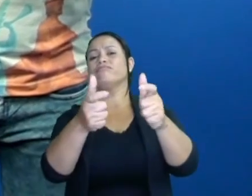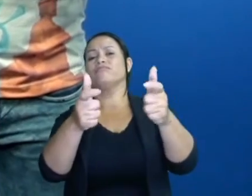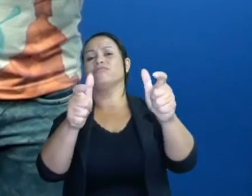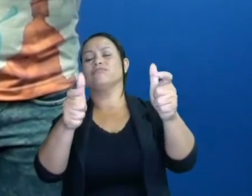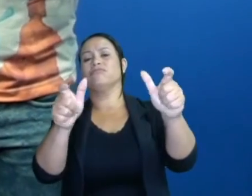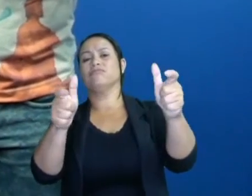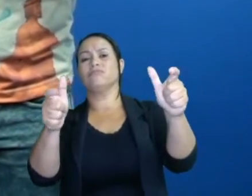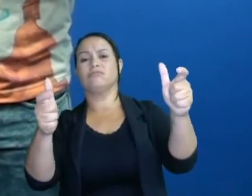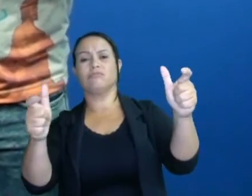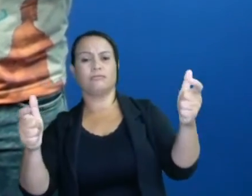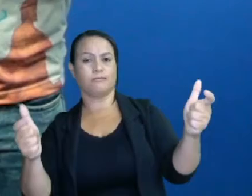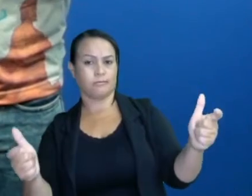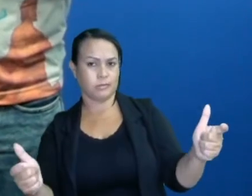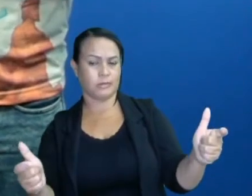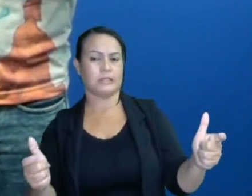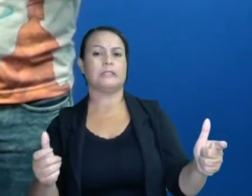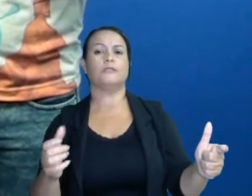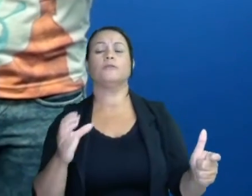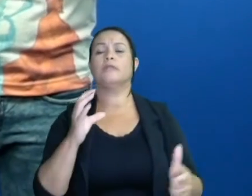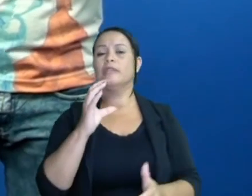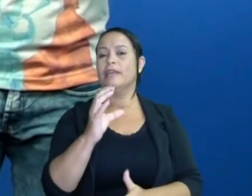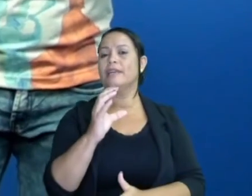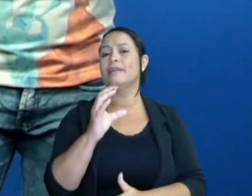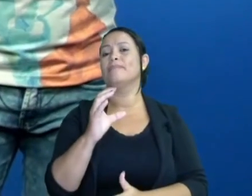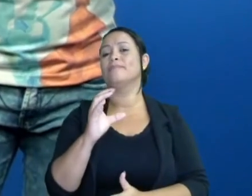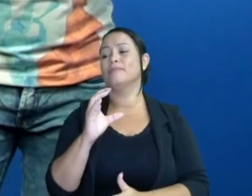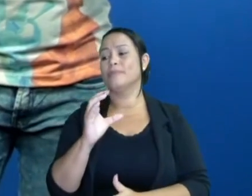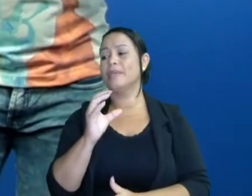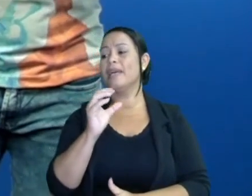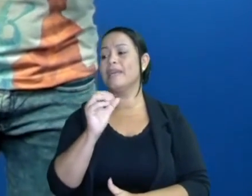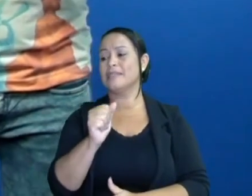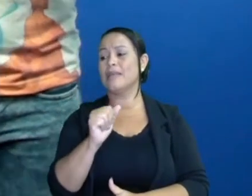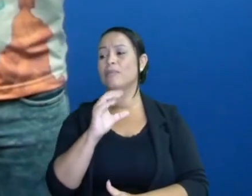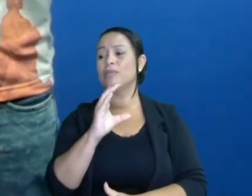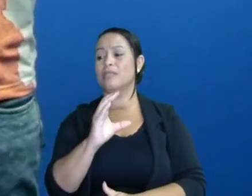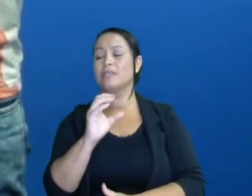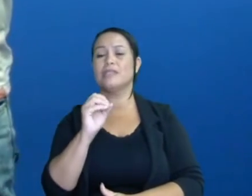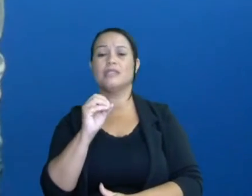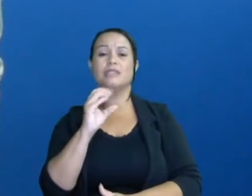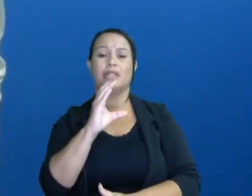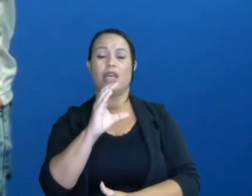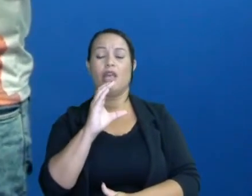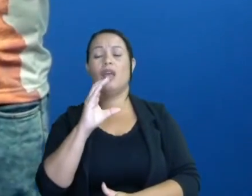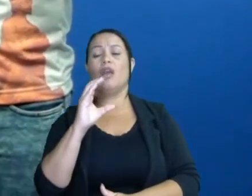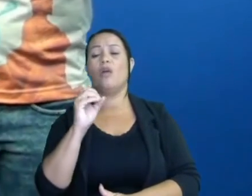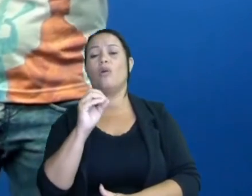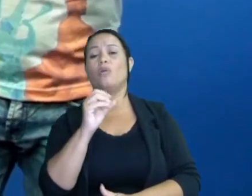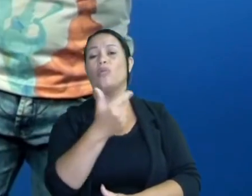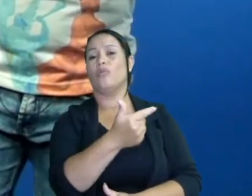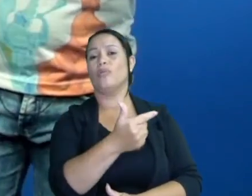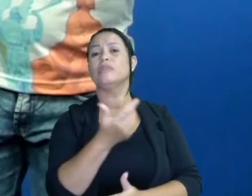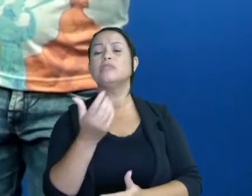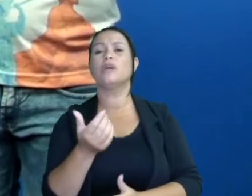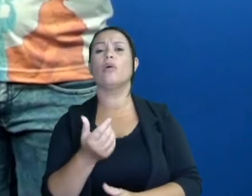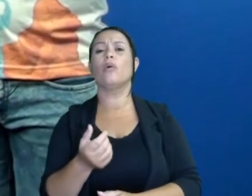de gás carbônico na nossa atmosfera e aquecendo o nosso planeta. Esse excesso de gás carbônico